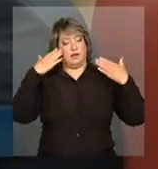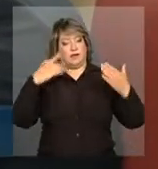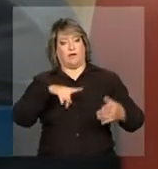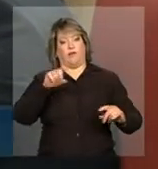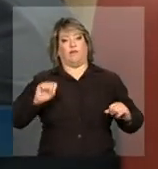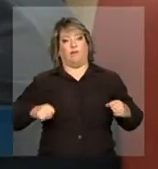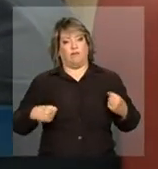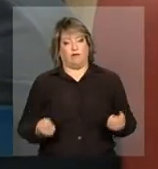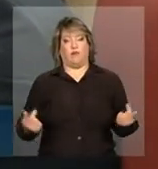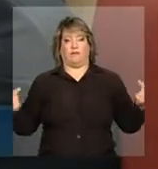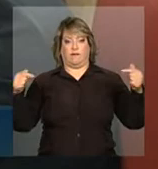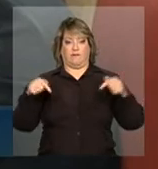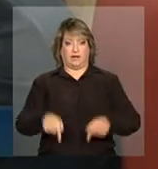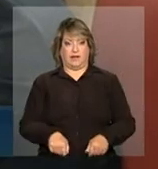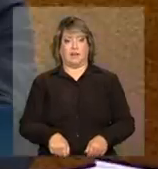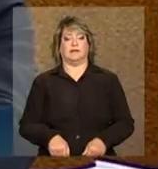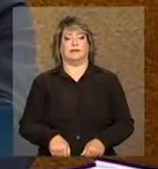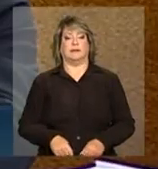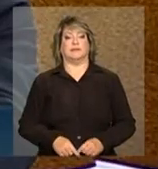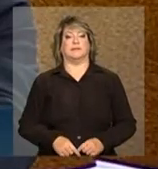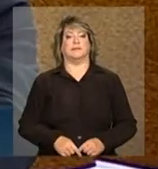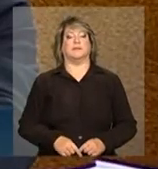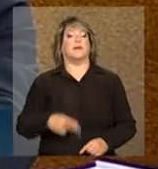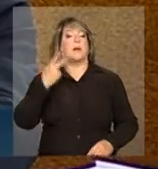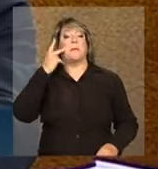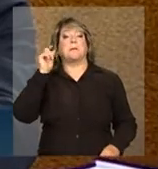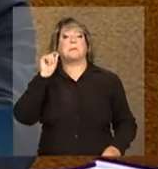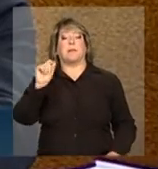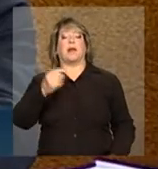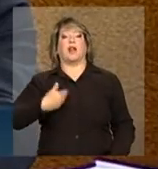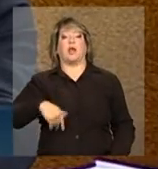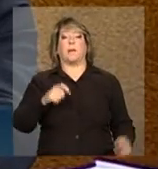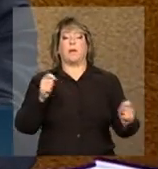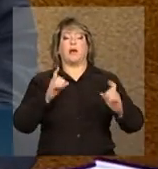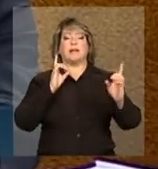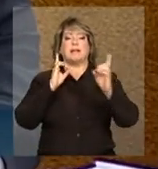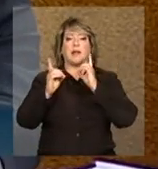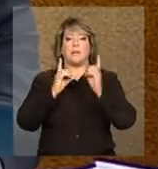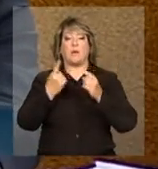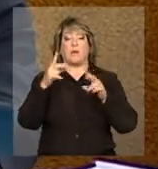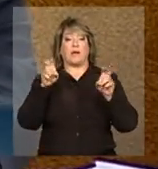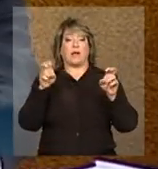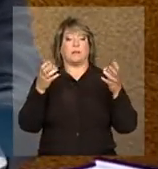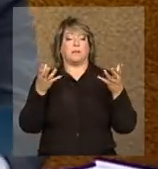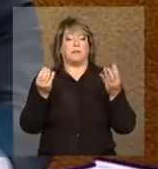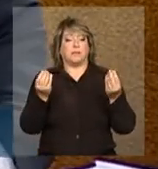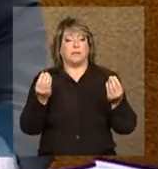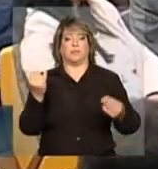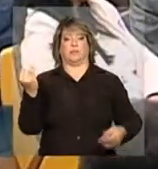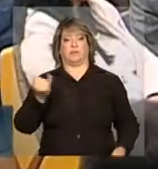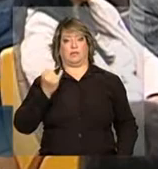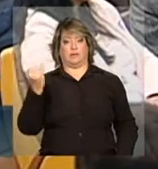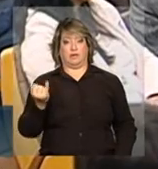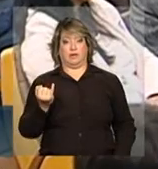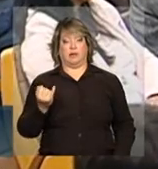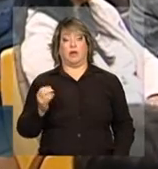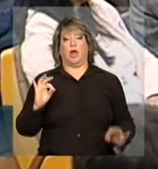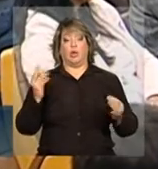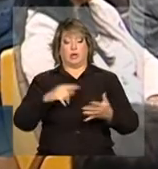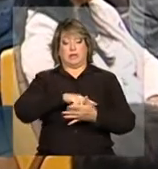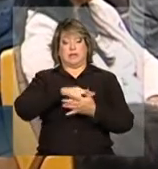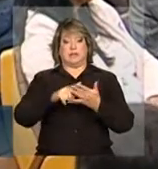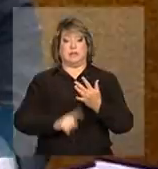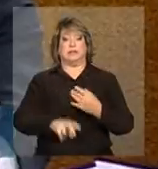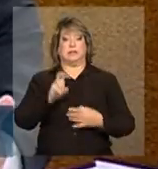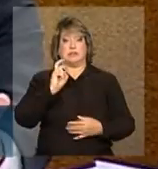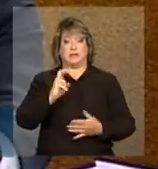esforço e a presença de cada um de vocês, para que a gente possa debater um tema que é extremamente importante. Todos esses cinco pactos